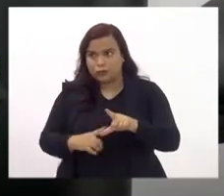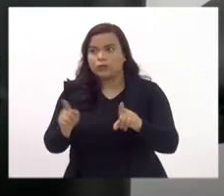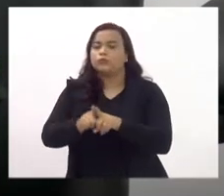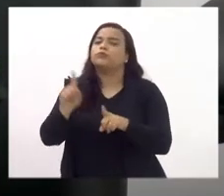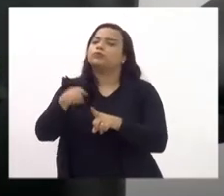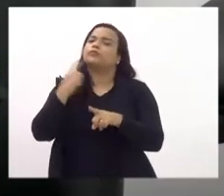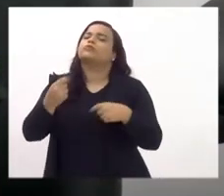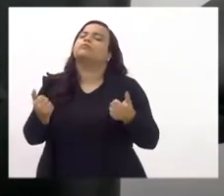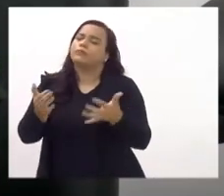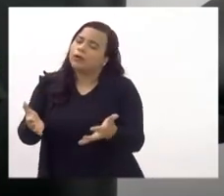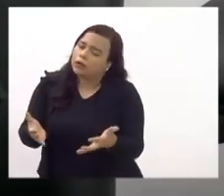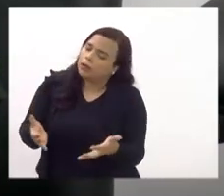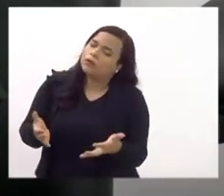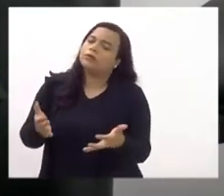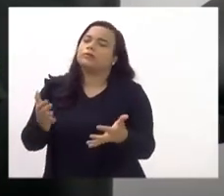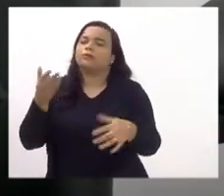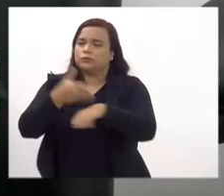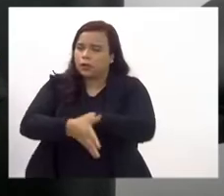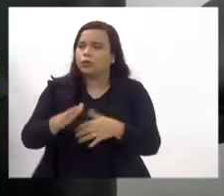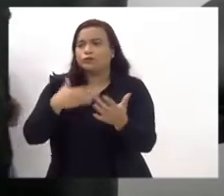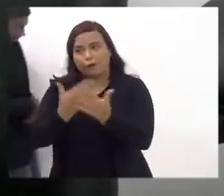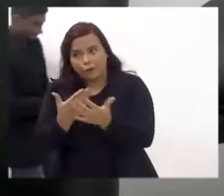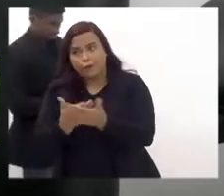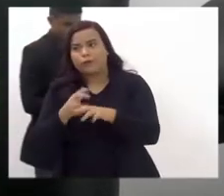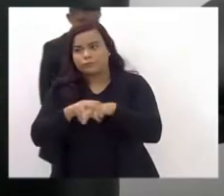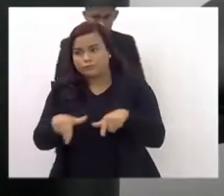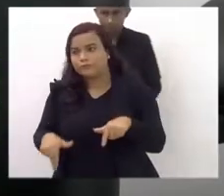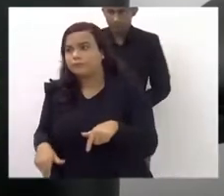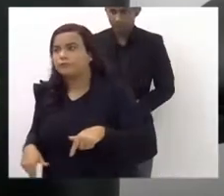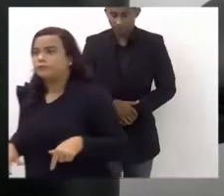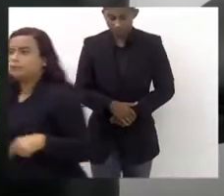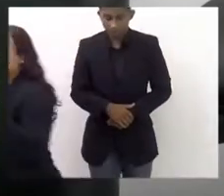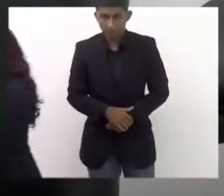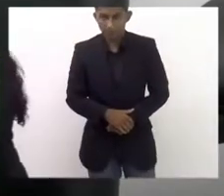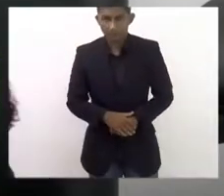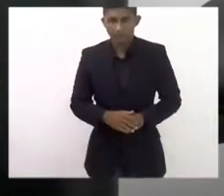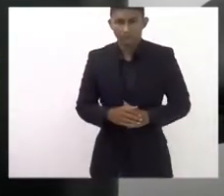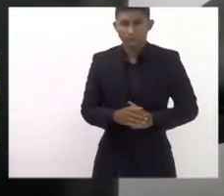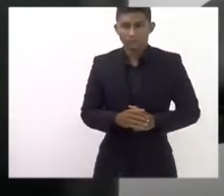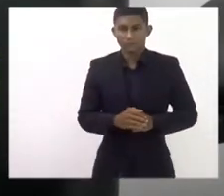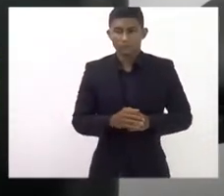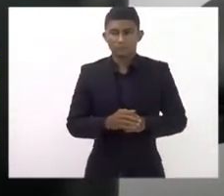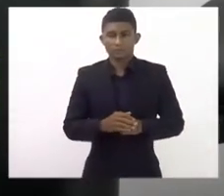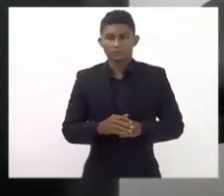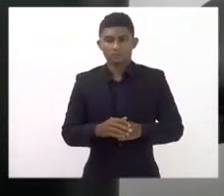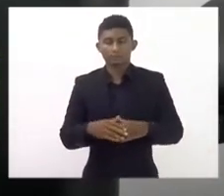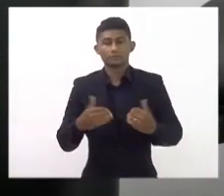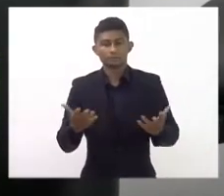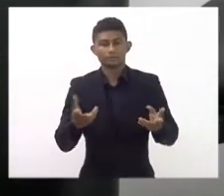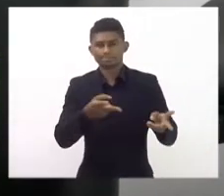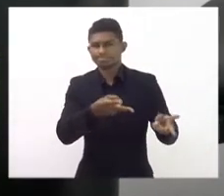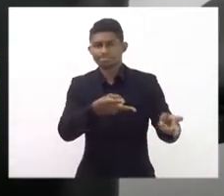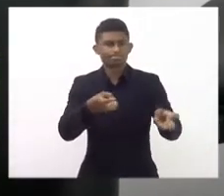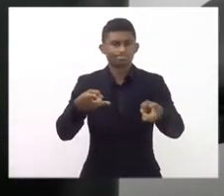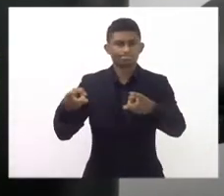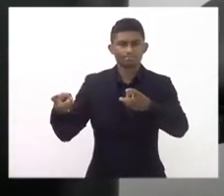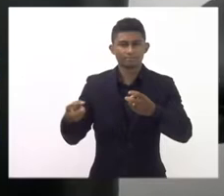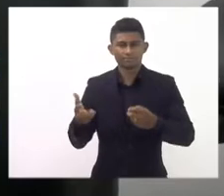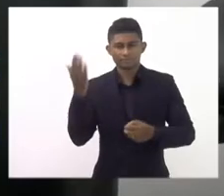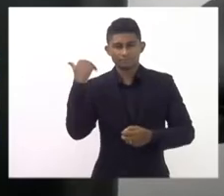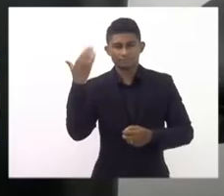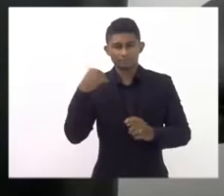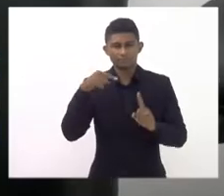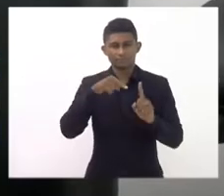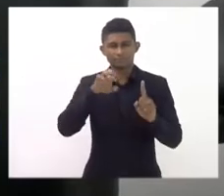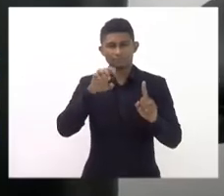acessar a nossa escola, né? E desde então a gente pode perceber que na época de Edson Luiz era importante lutar